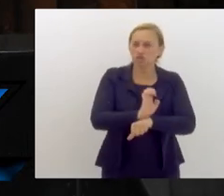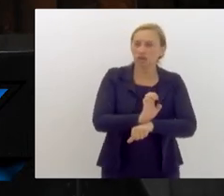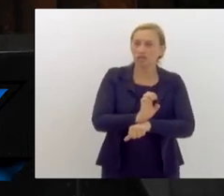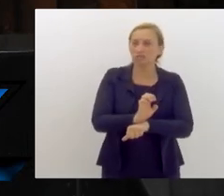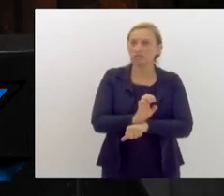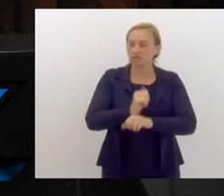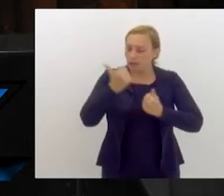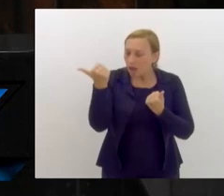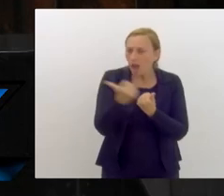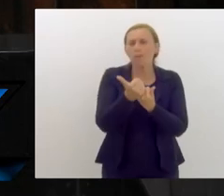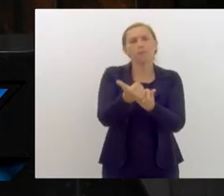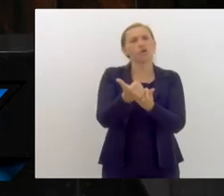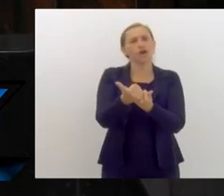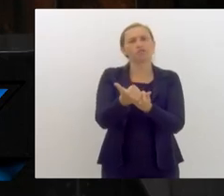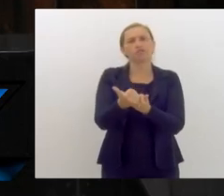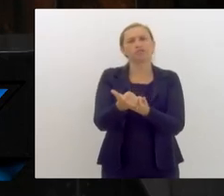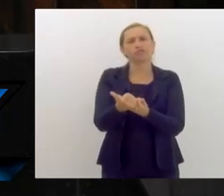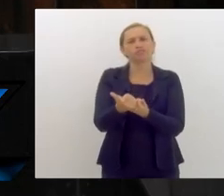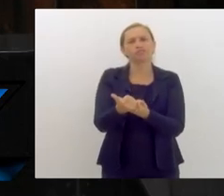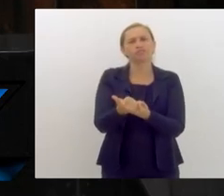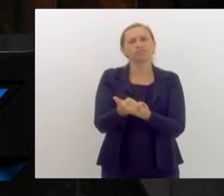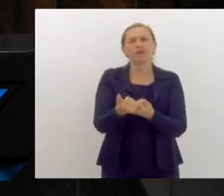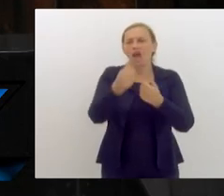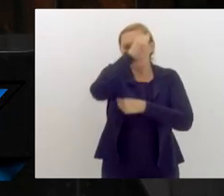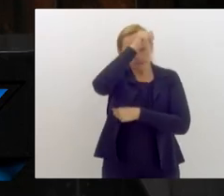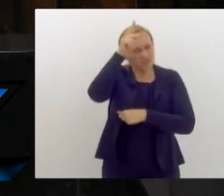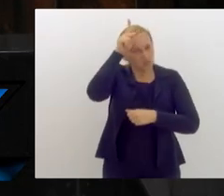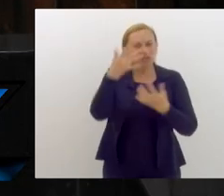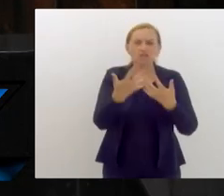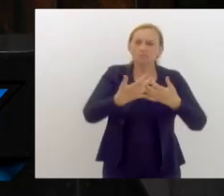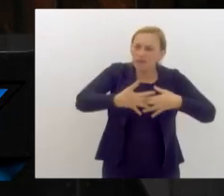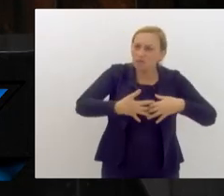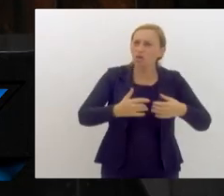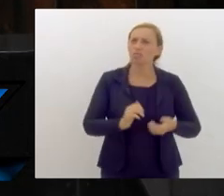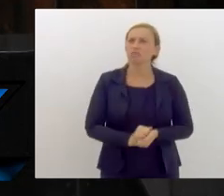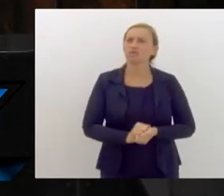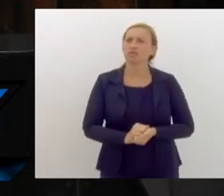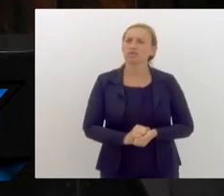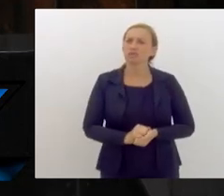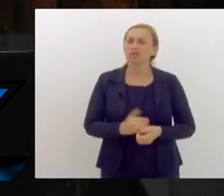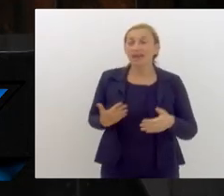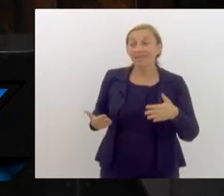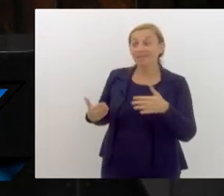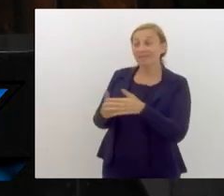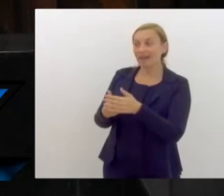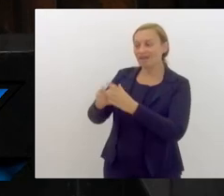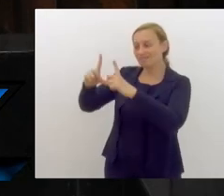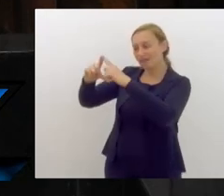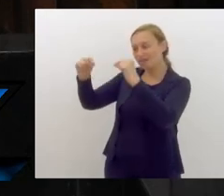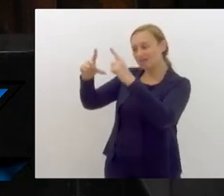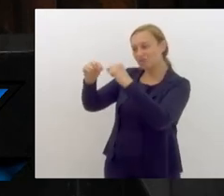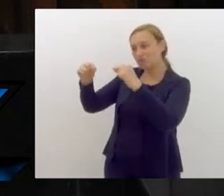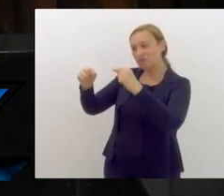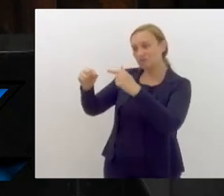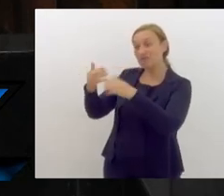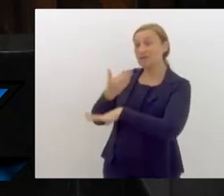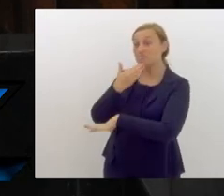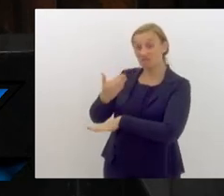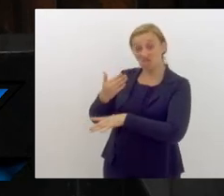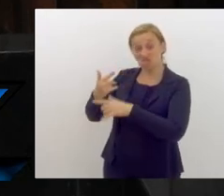apoiado ao invés da Prefeitura de Petrópolis e até Brasília fazer suas reivindicações